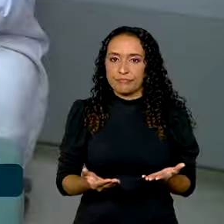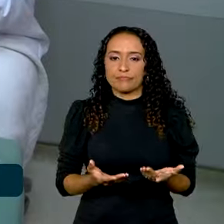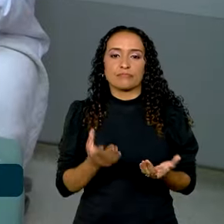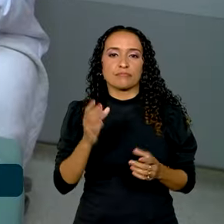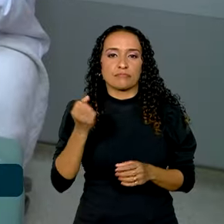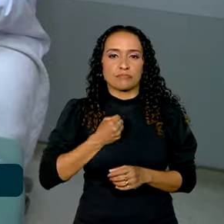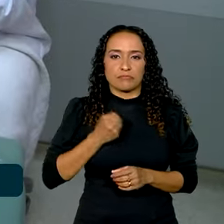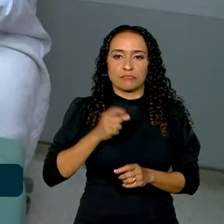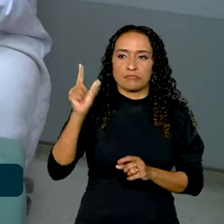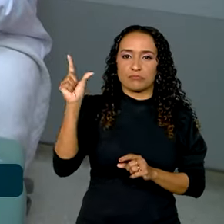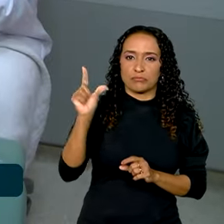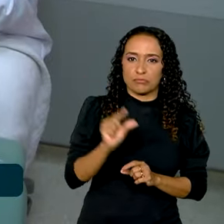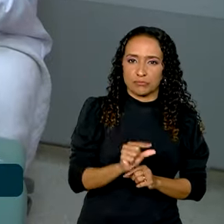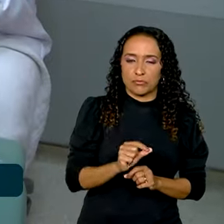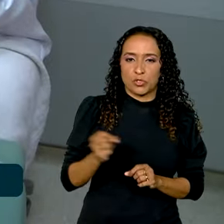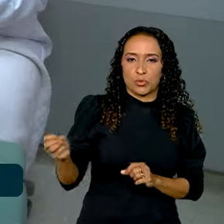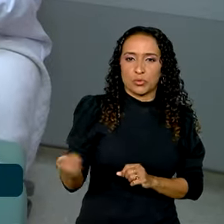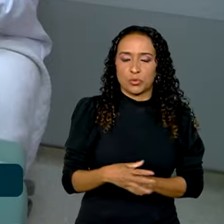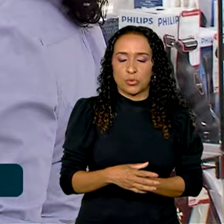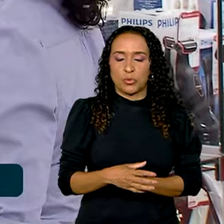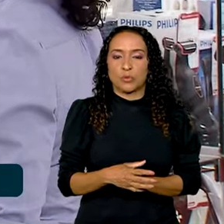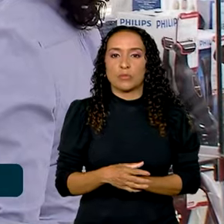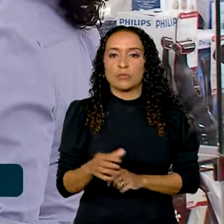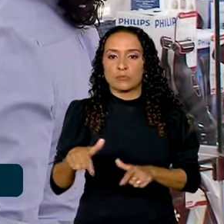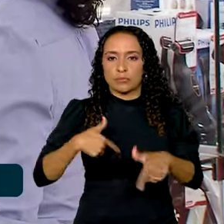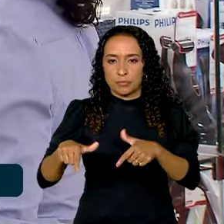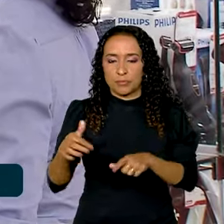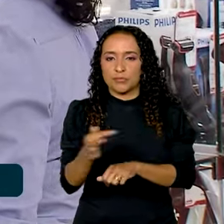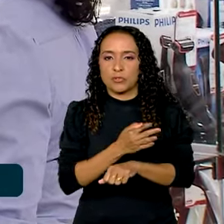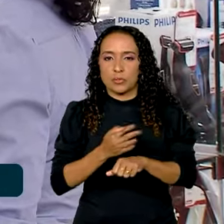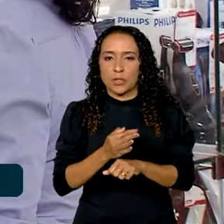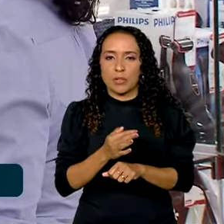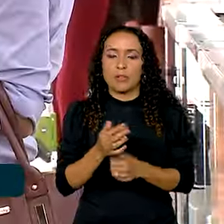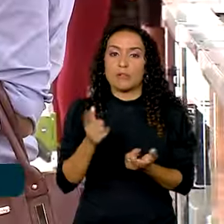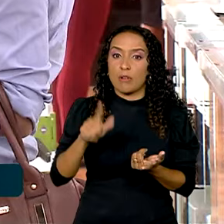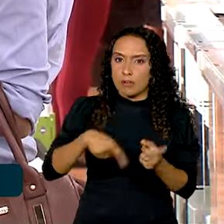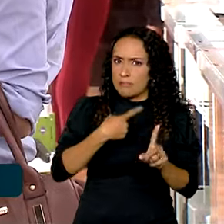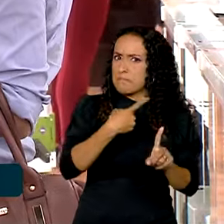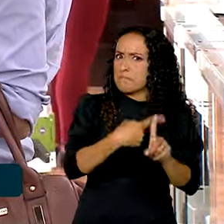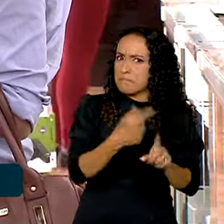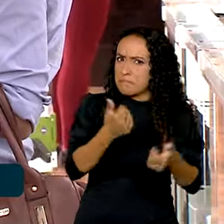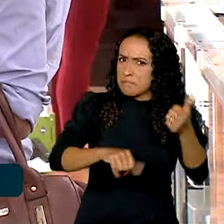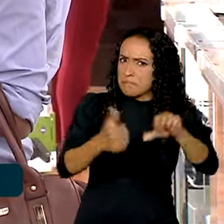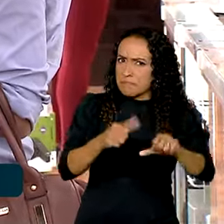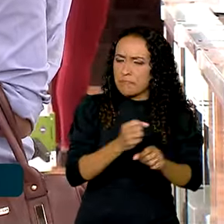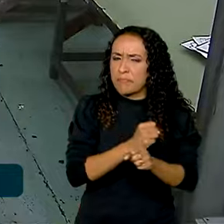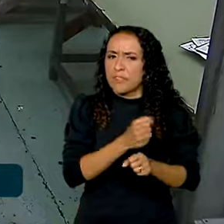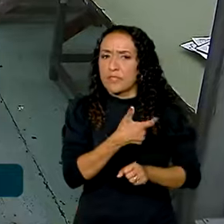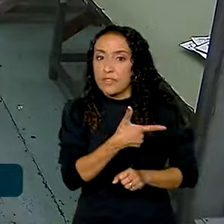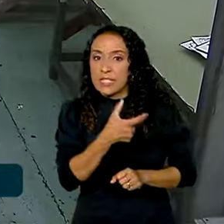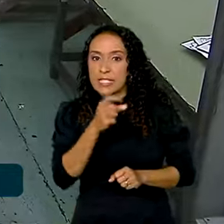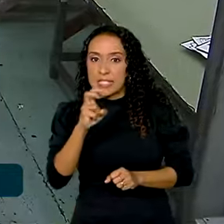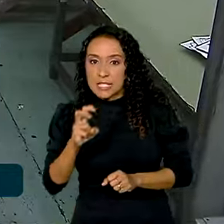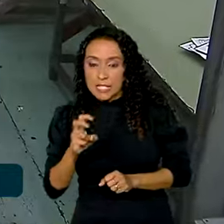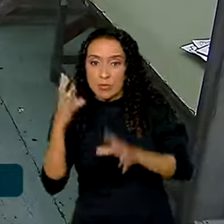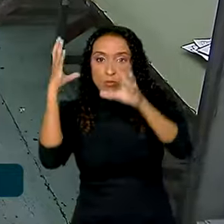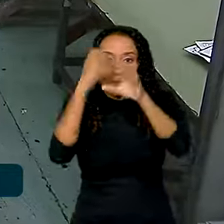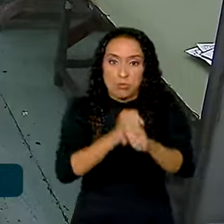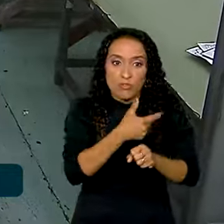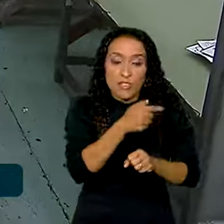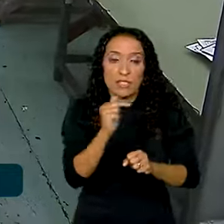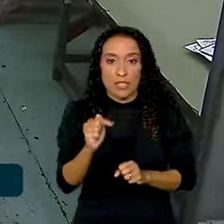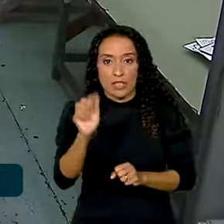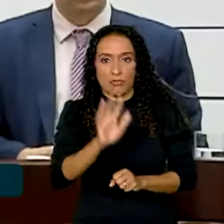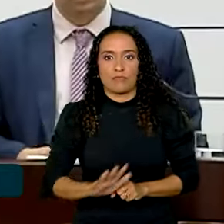de 180 mil novos empregos formais. Um balanço positivo em 25 das 27 unidades